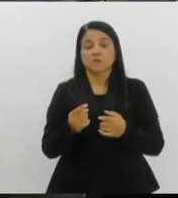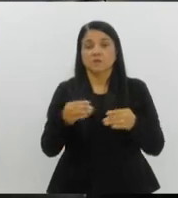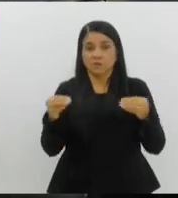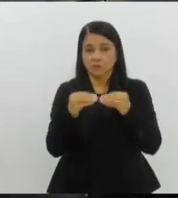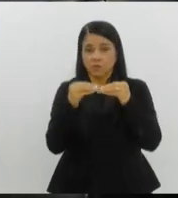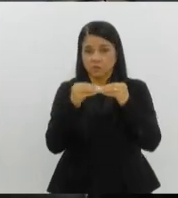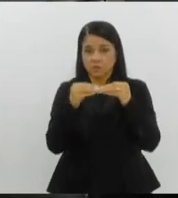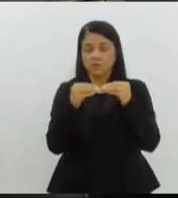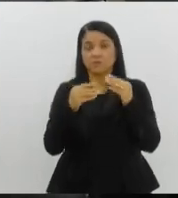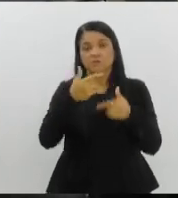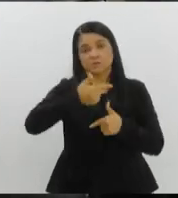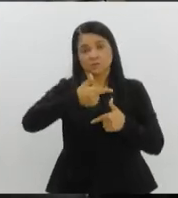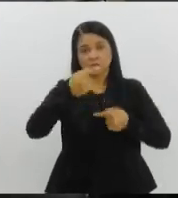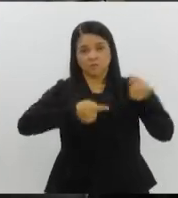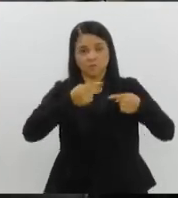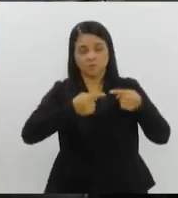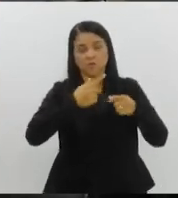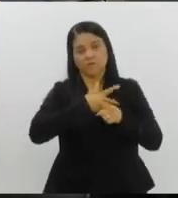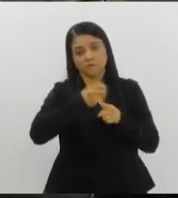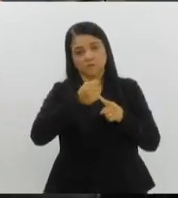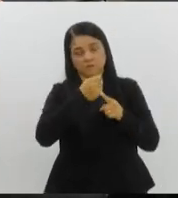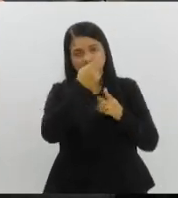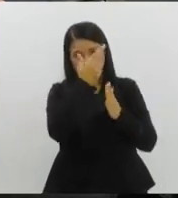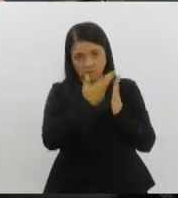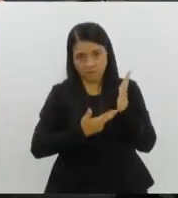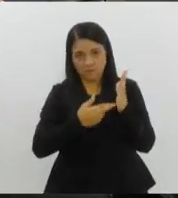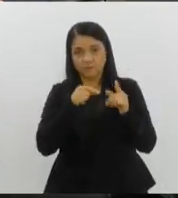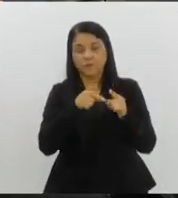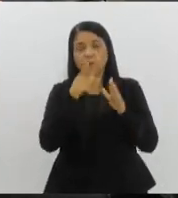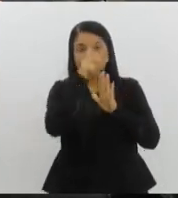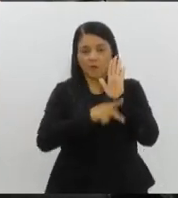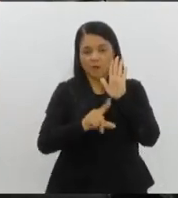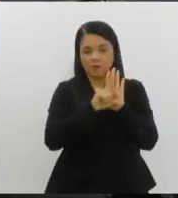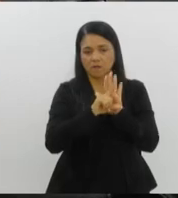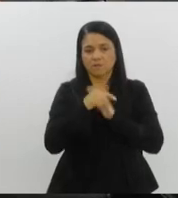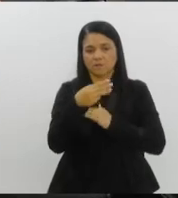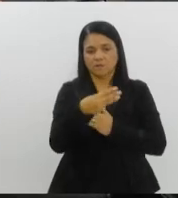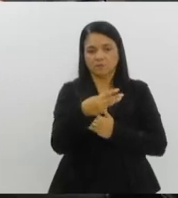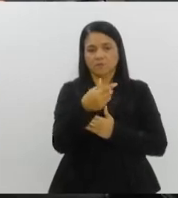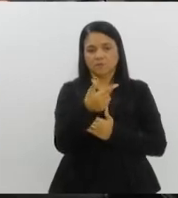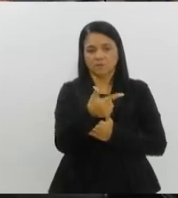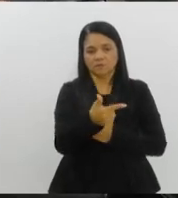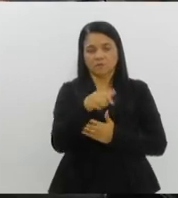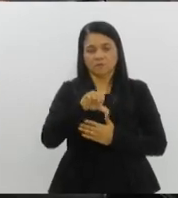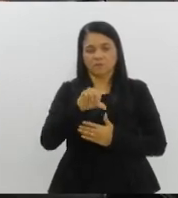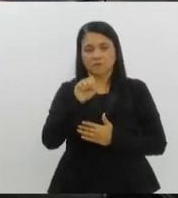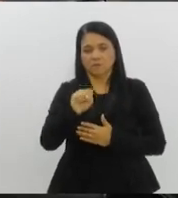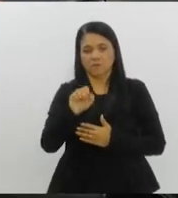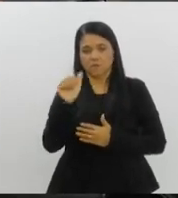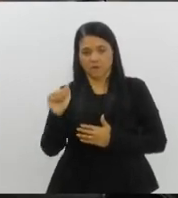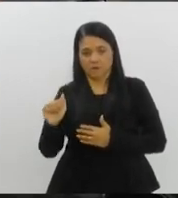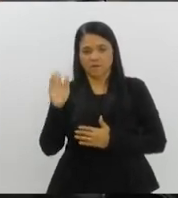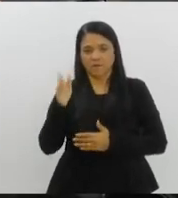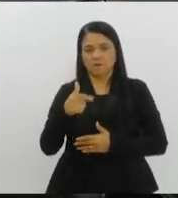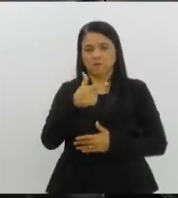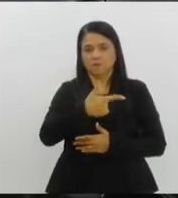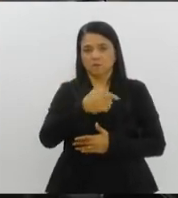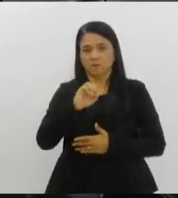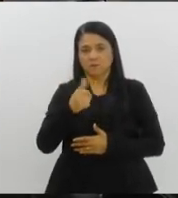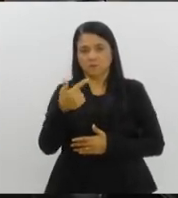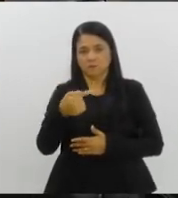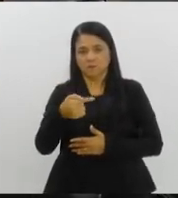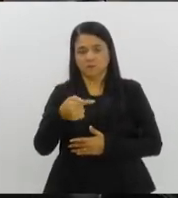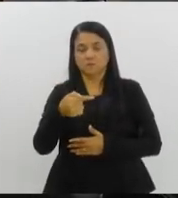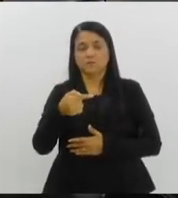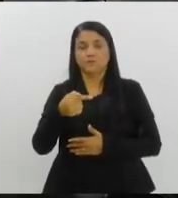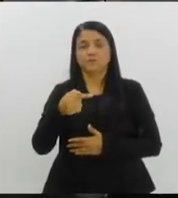em segunda discussão, redação do vencido, projeto de lei número 3.298-A de 2017,